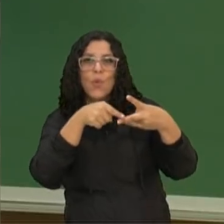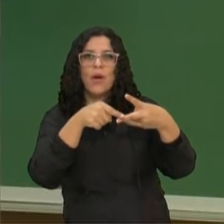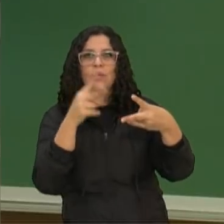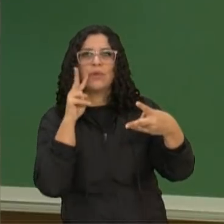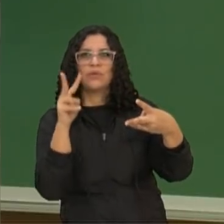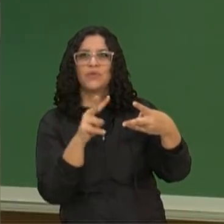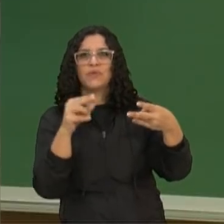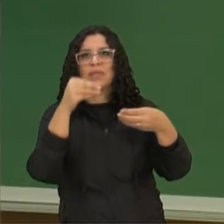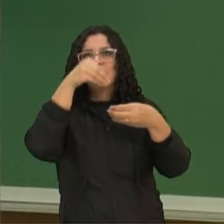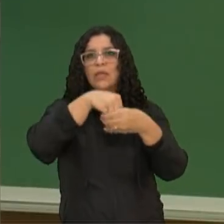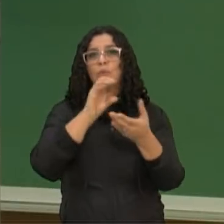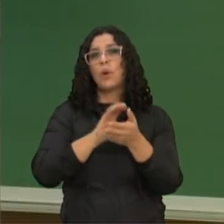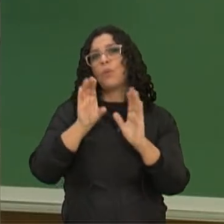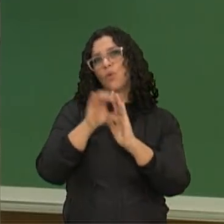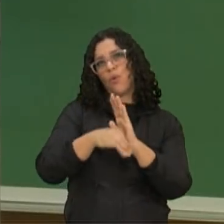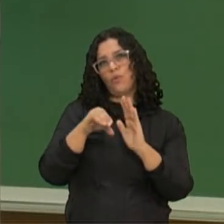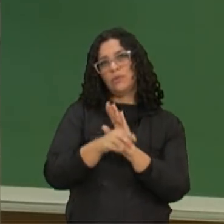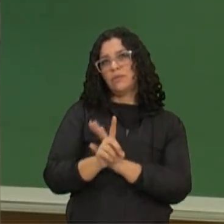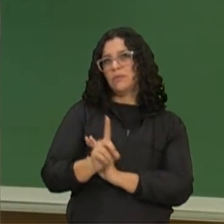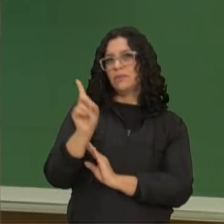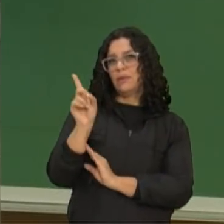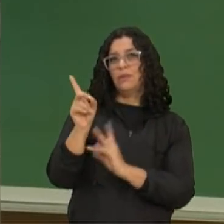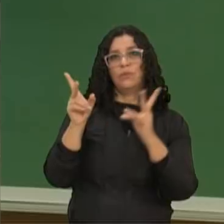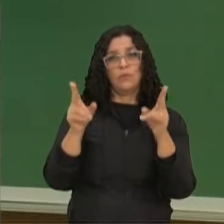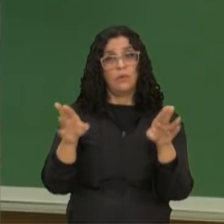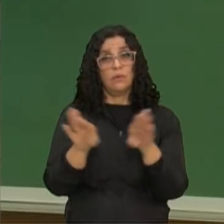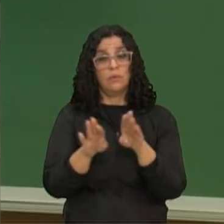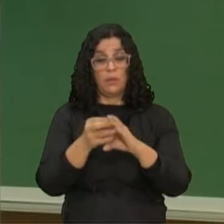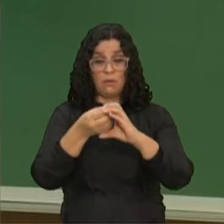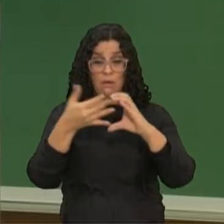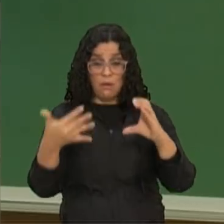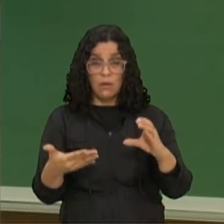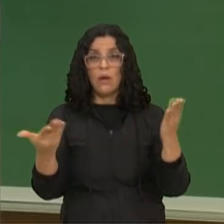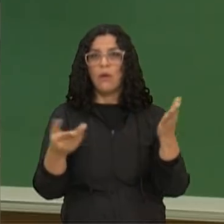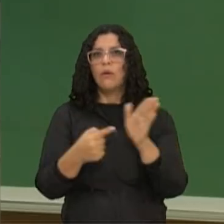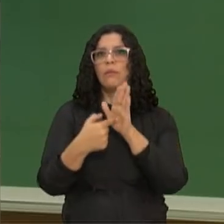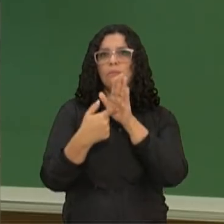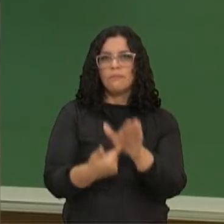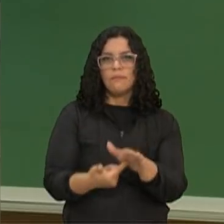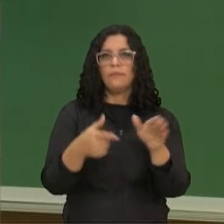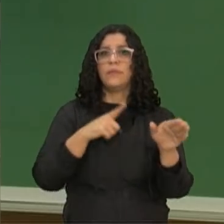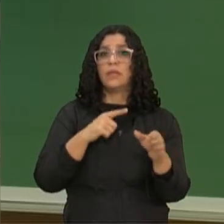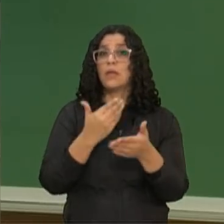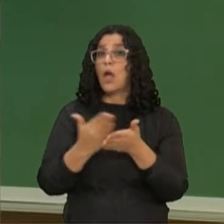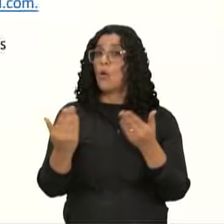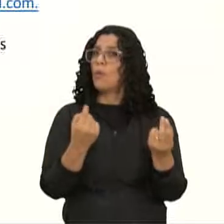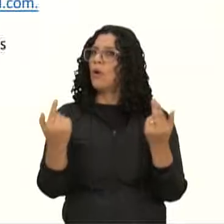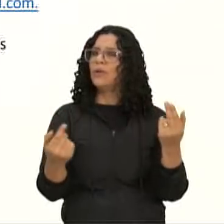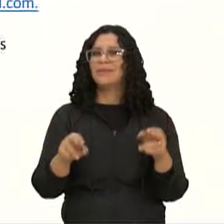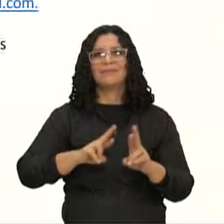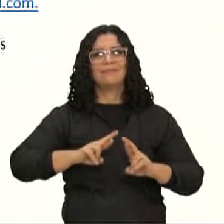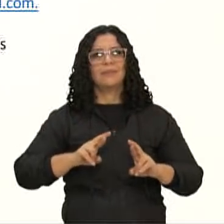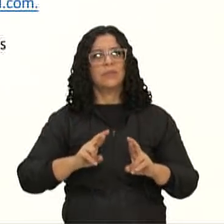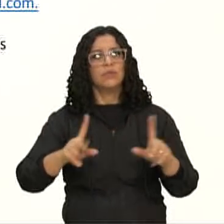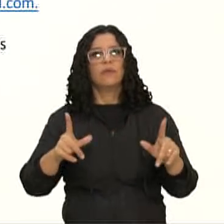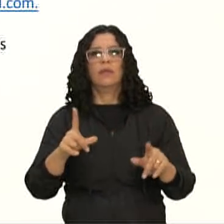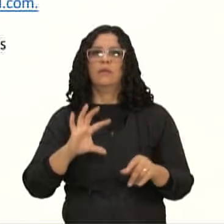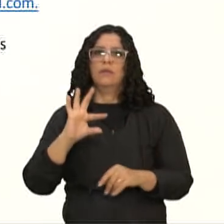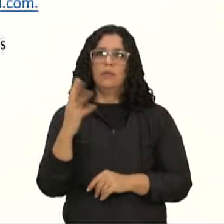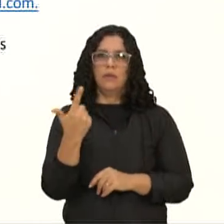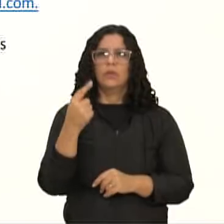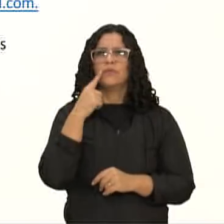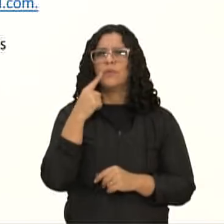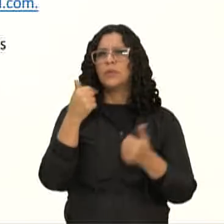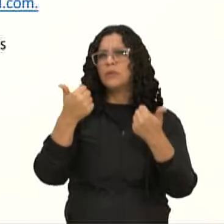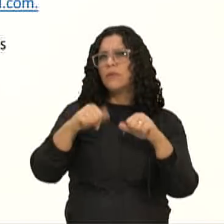tínhamos dentro desse conceito. Então, essa caracterização vai estar evidenciando que alguma coisa está ocorrendo, certo? Então,